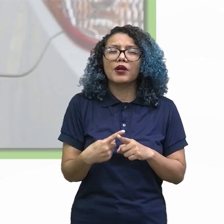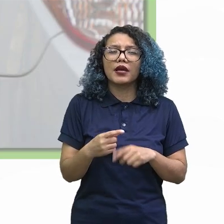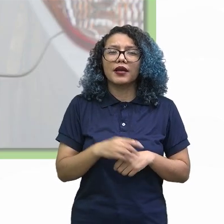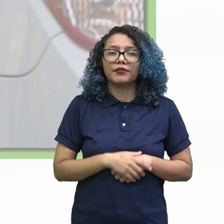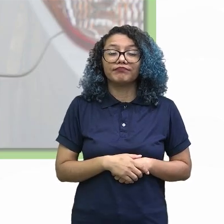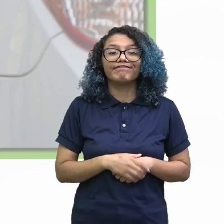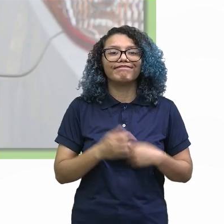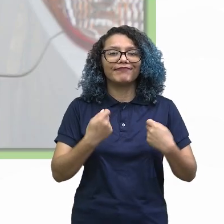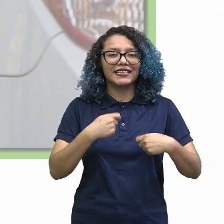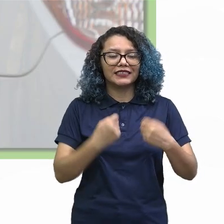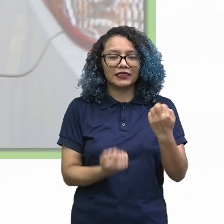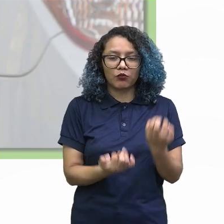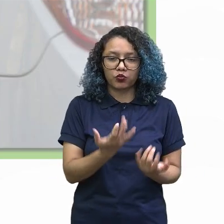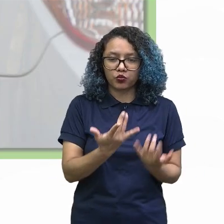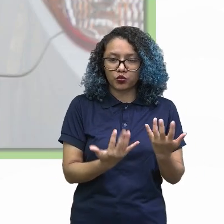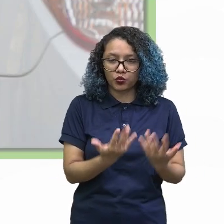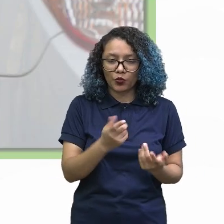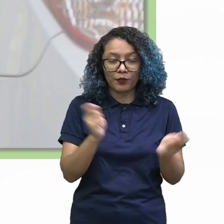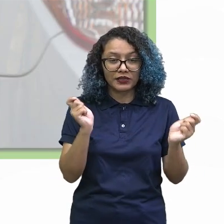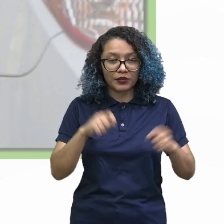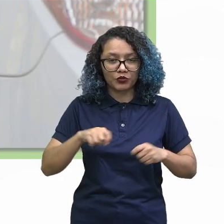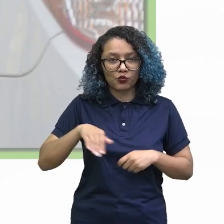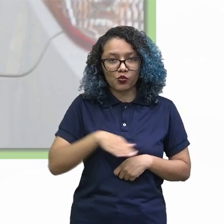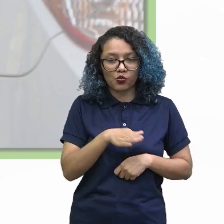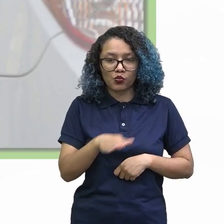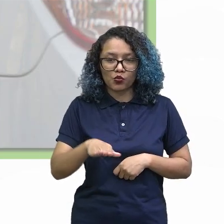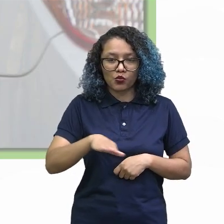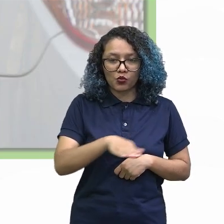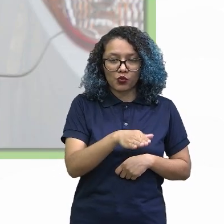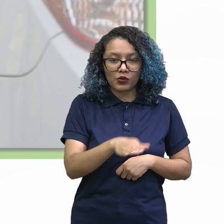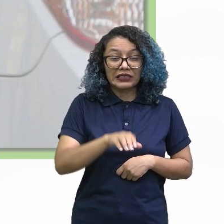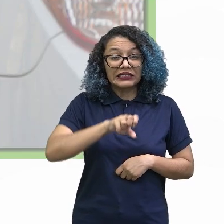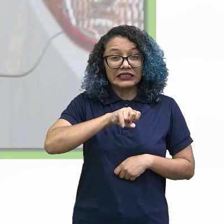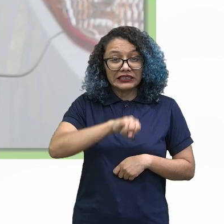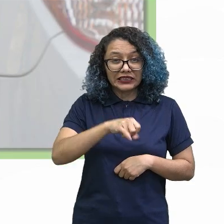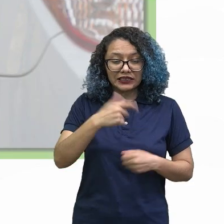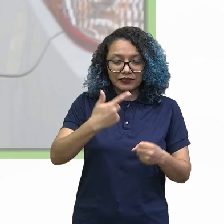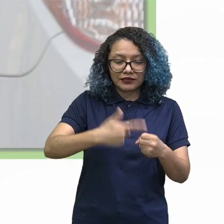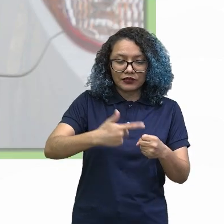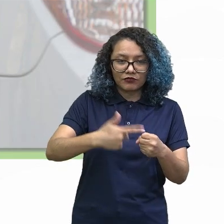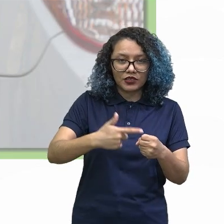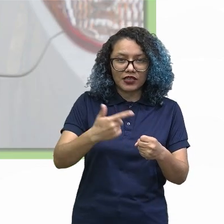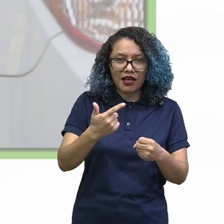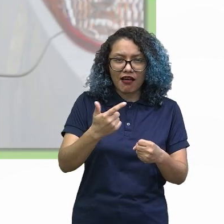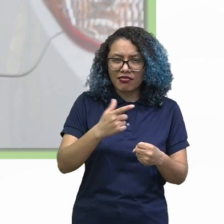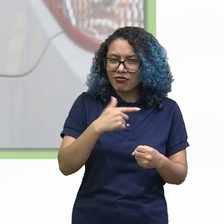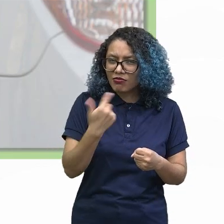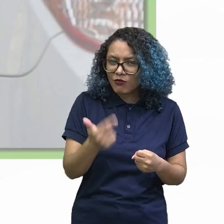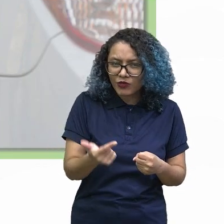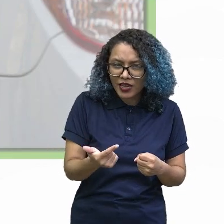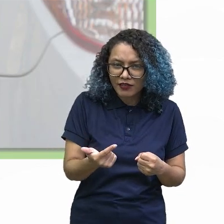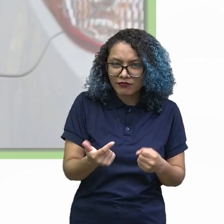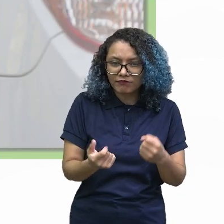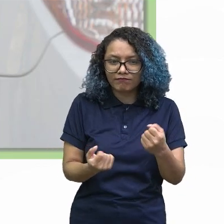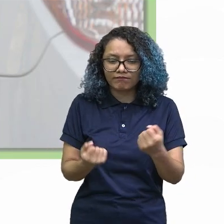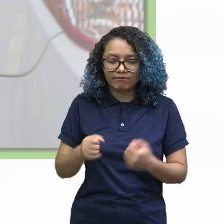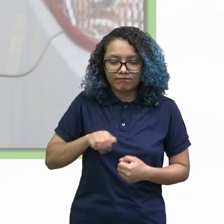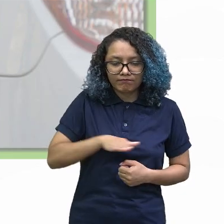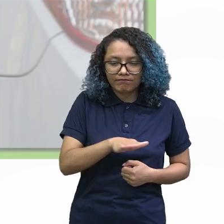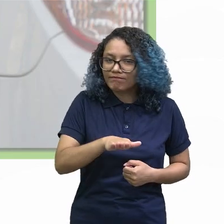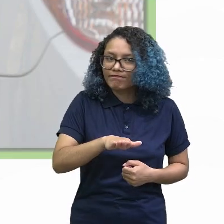ser queimado para aquele carro se movimentar, né? Sem gasolina, por exemplo, esse carro não anda. E como consequência da queima